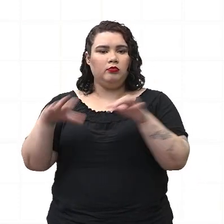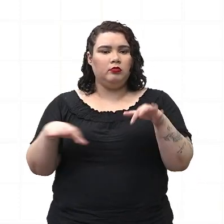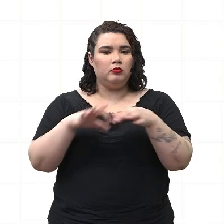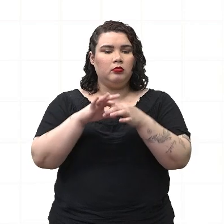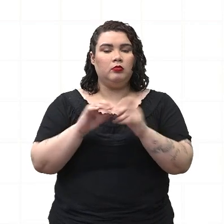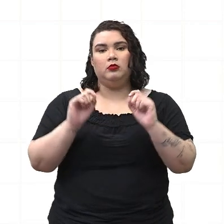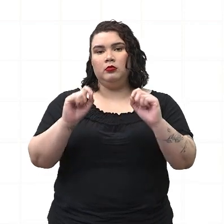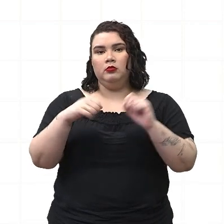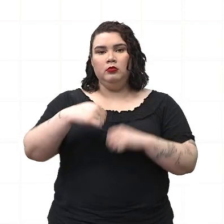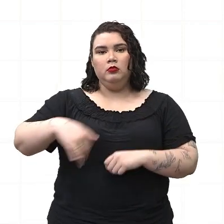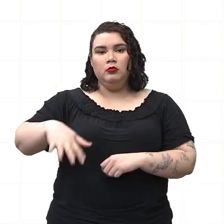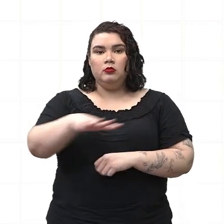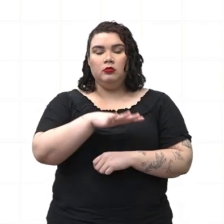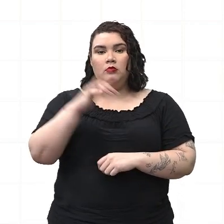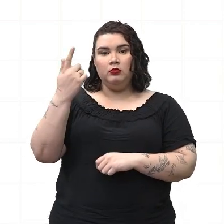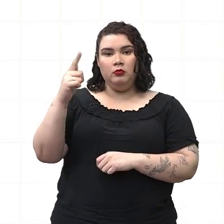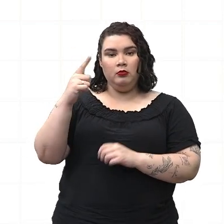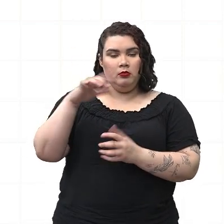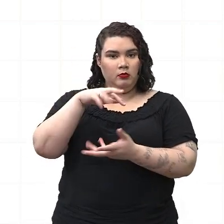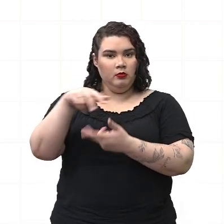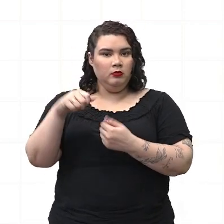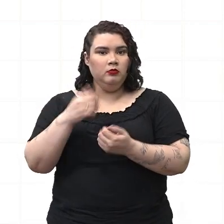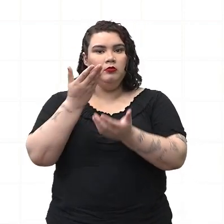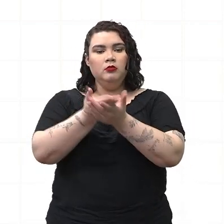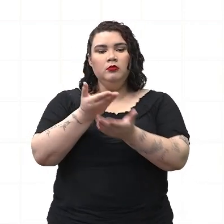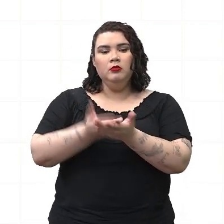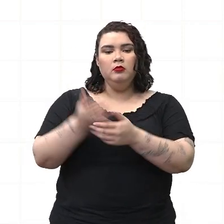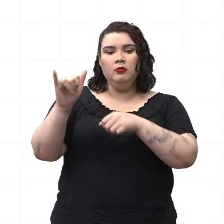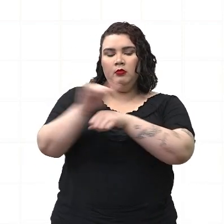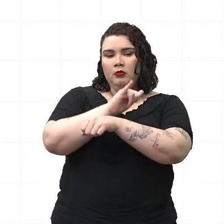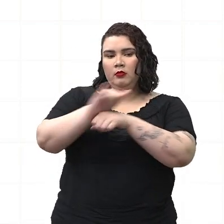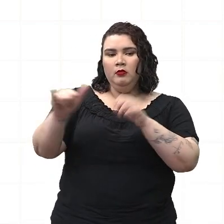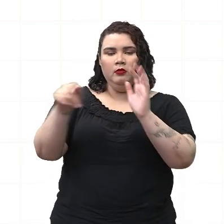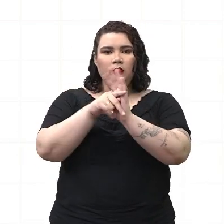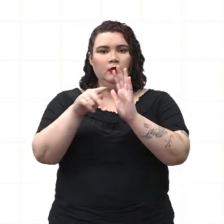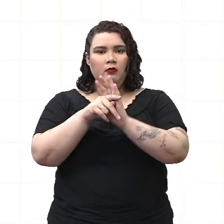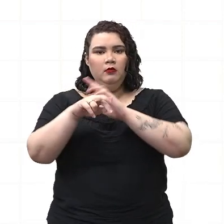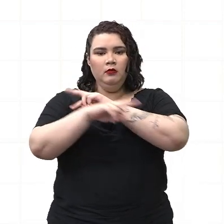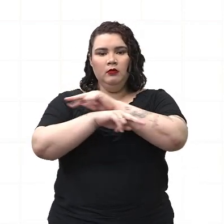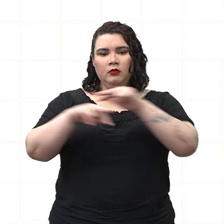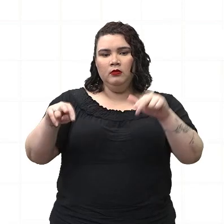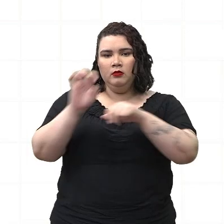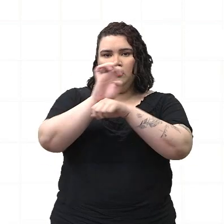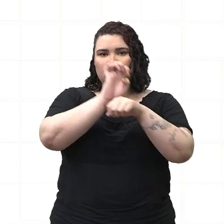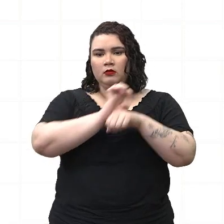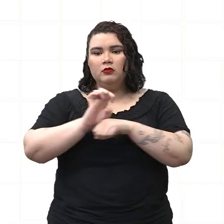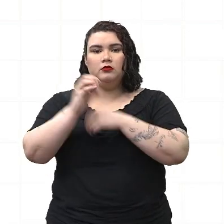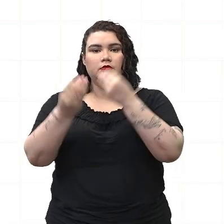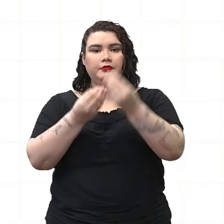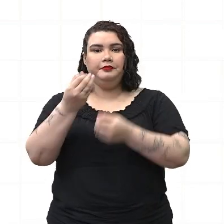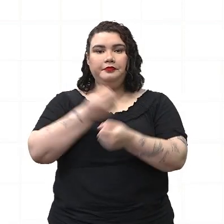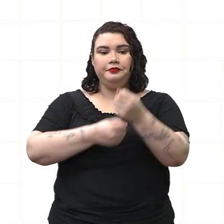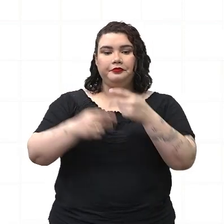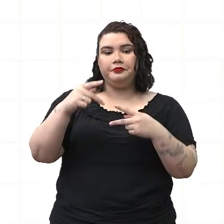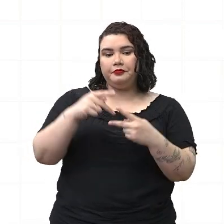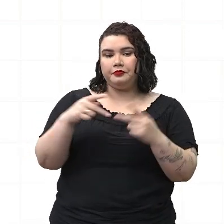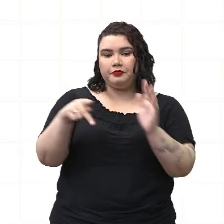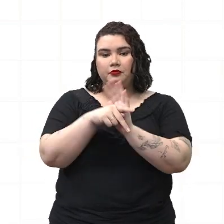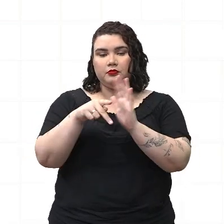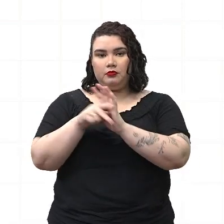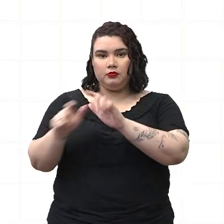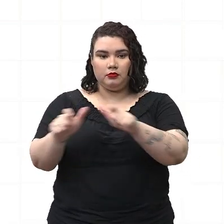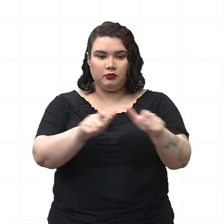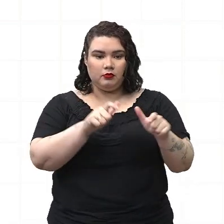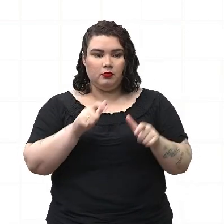uma área da geografia que estuda as estratégias dos diferentes estados ali. Como é que eles vão administrar o seu